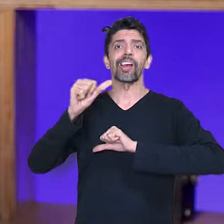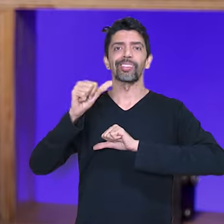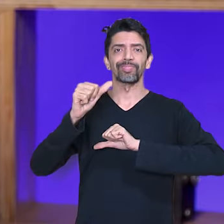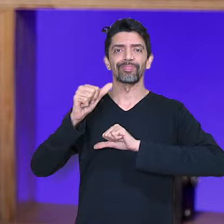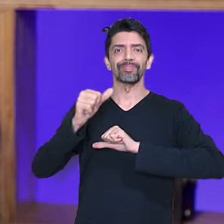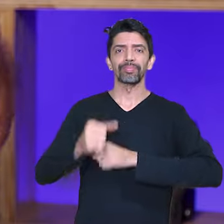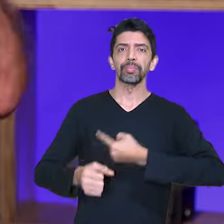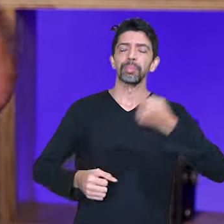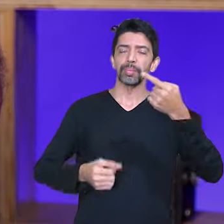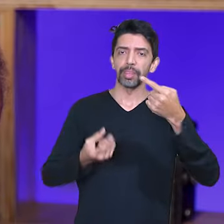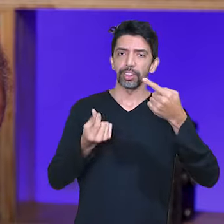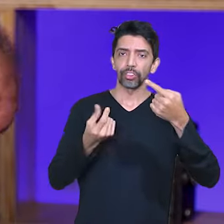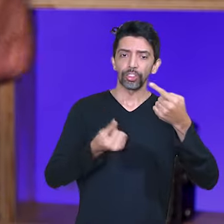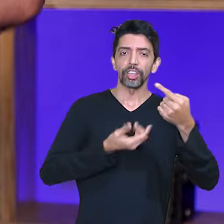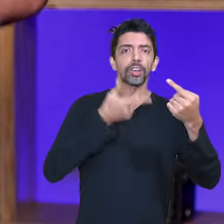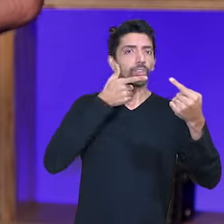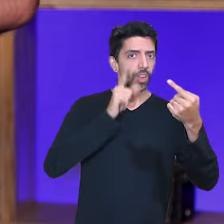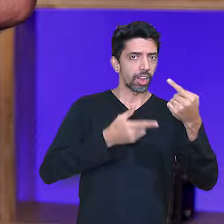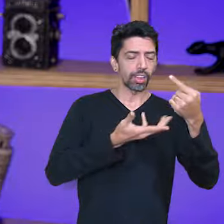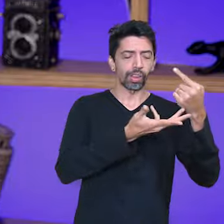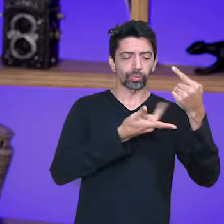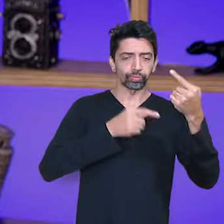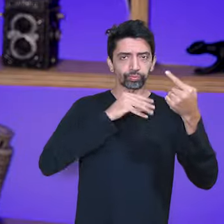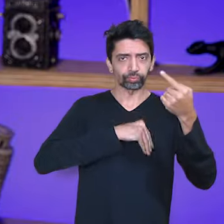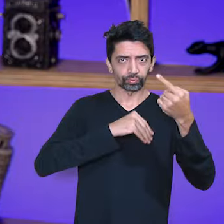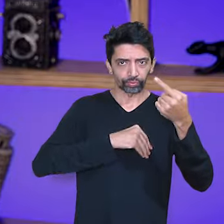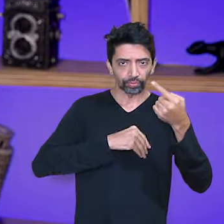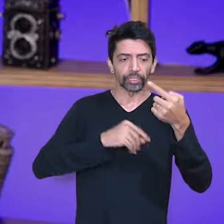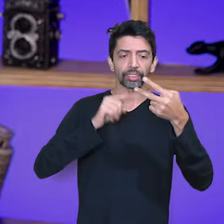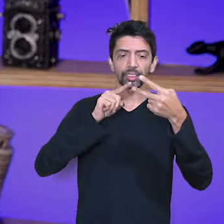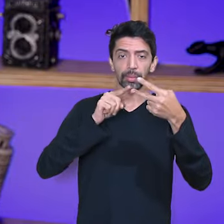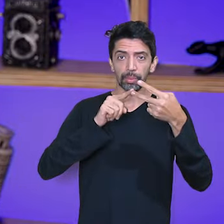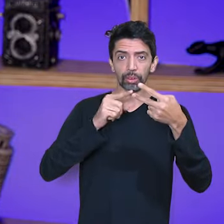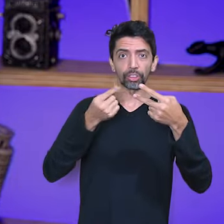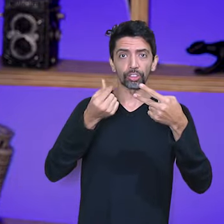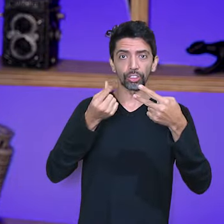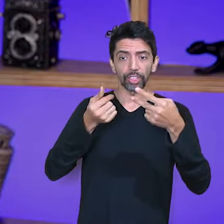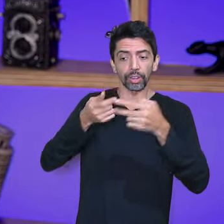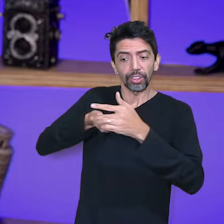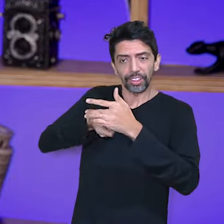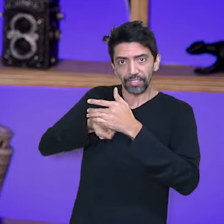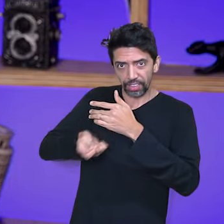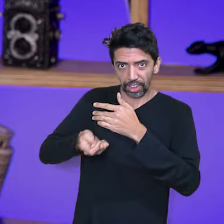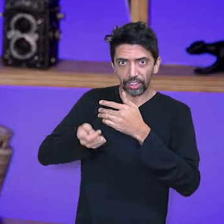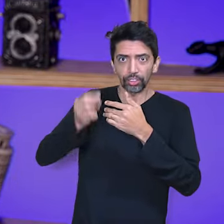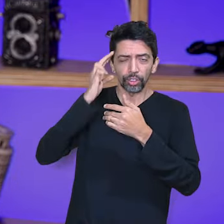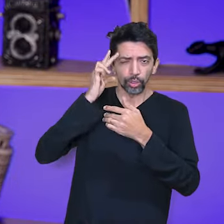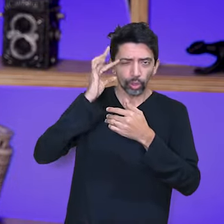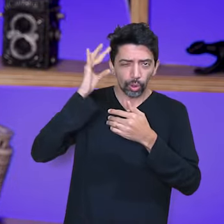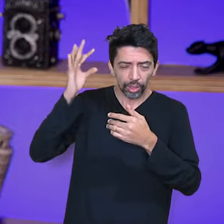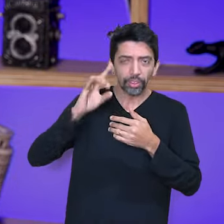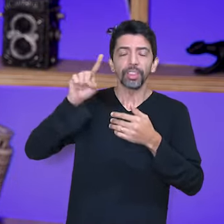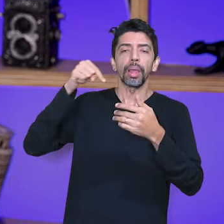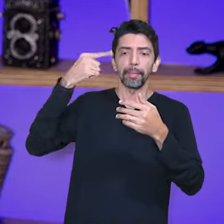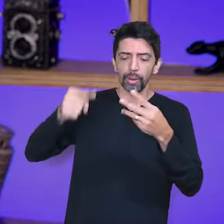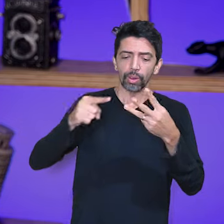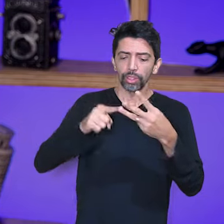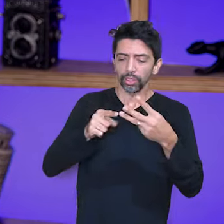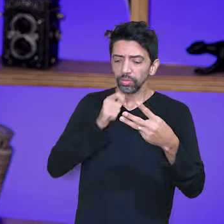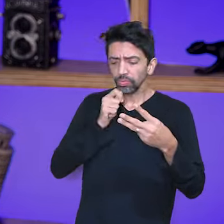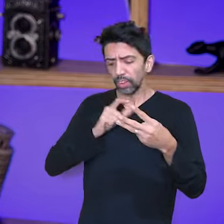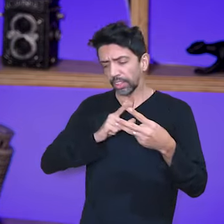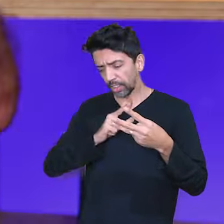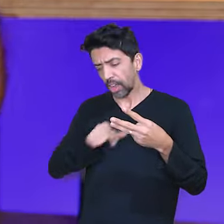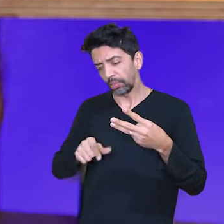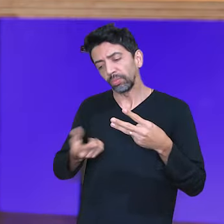custos, mas ele não está interferindo no meu ganho. Os dissídios das categorias dos nossos assalariados, seja servidor público ou